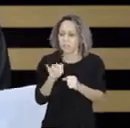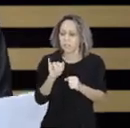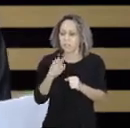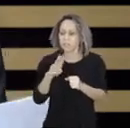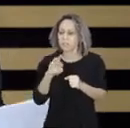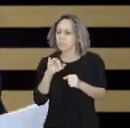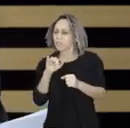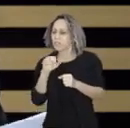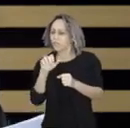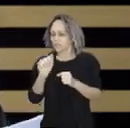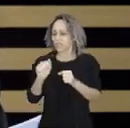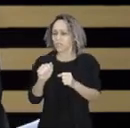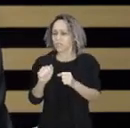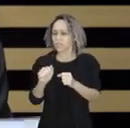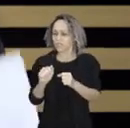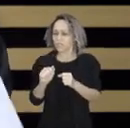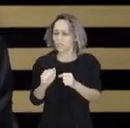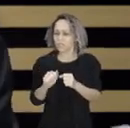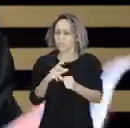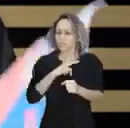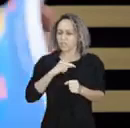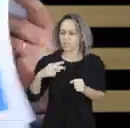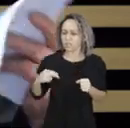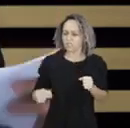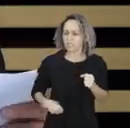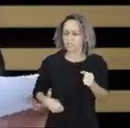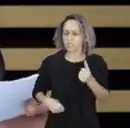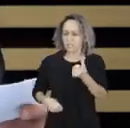China, 66%.